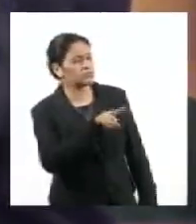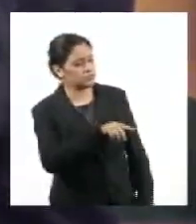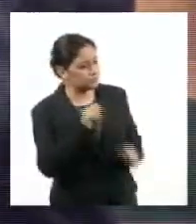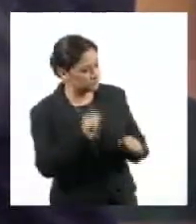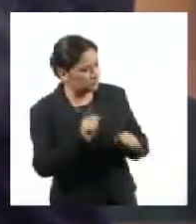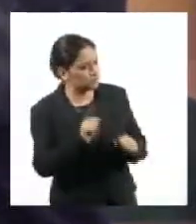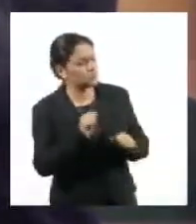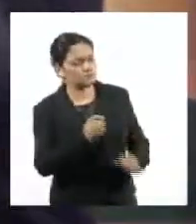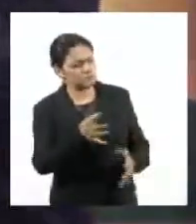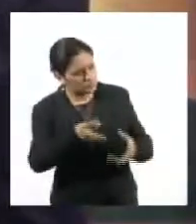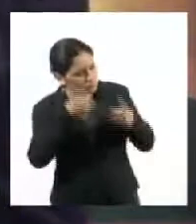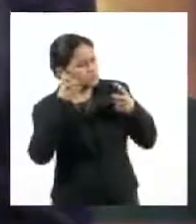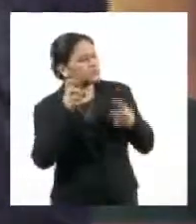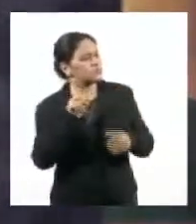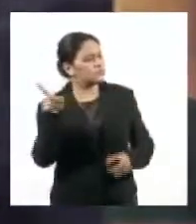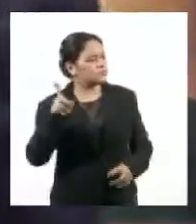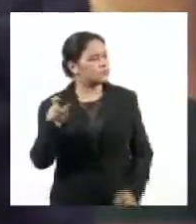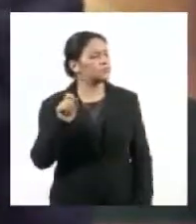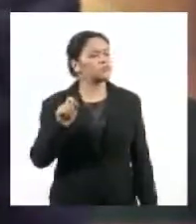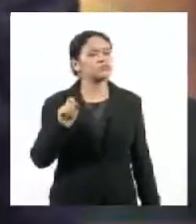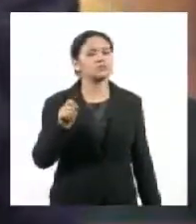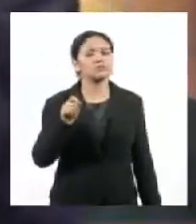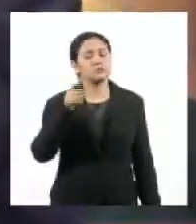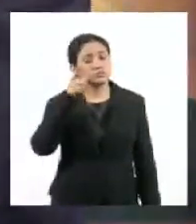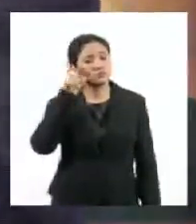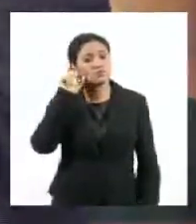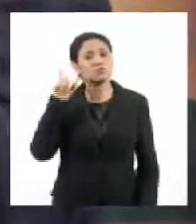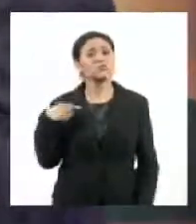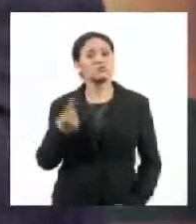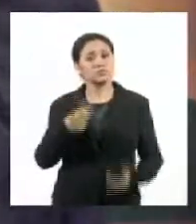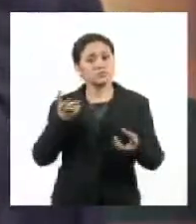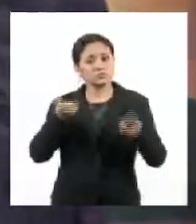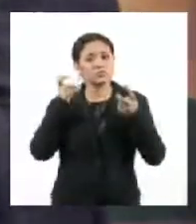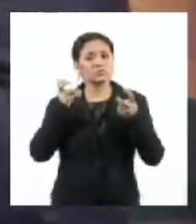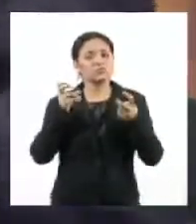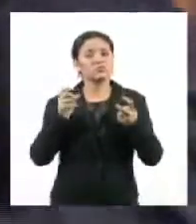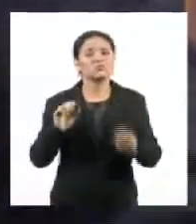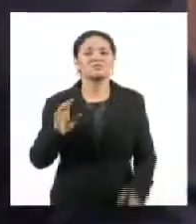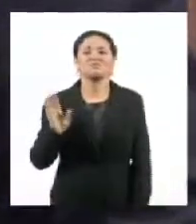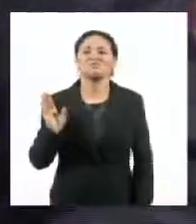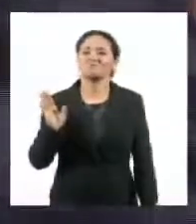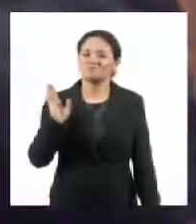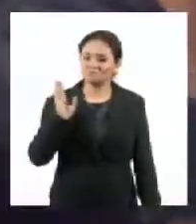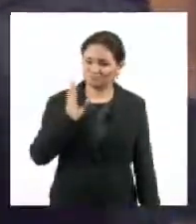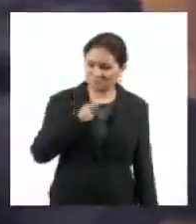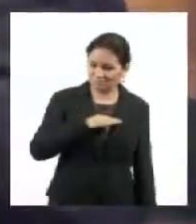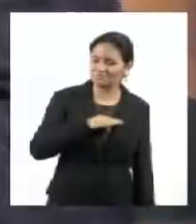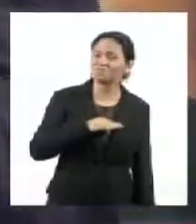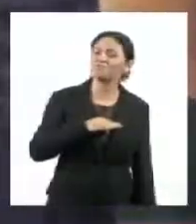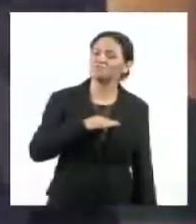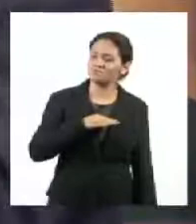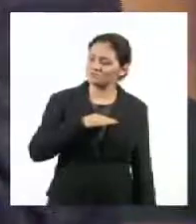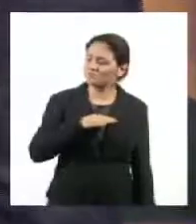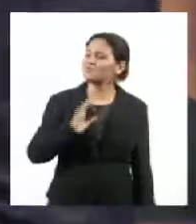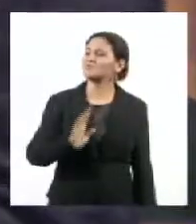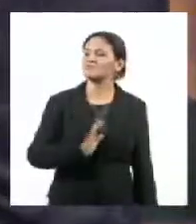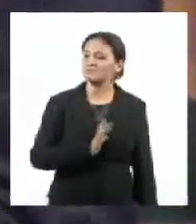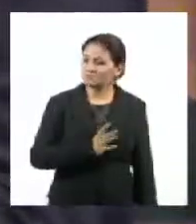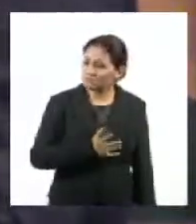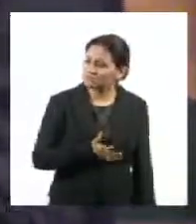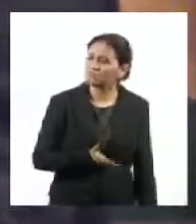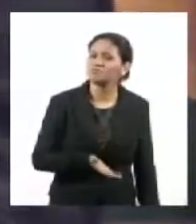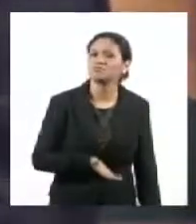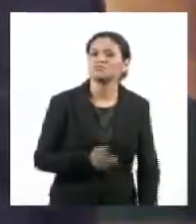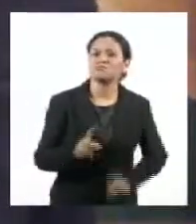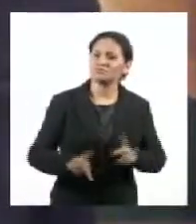ouvidos. O que nós constatamos ontem, senhoras e senhores, é a maldade, a perversidade com